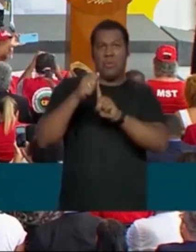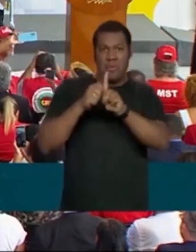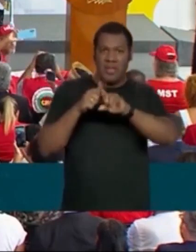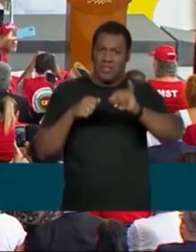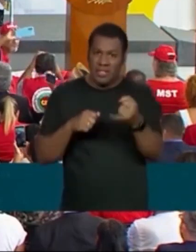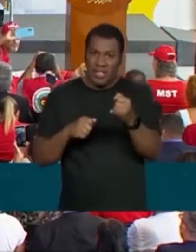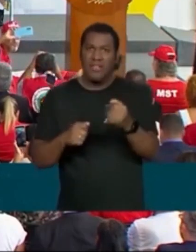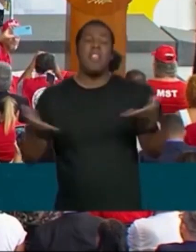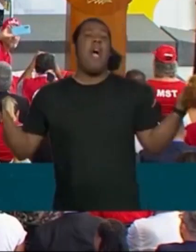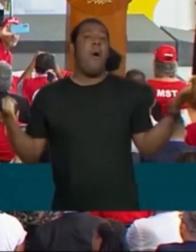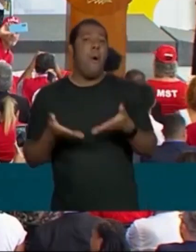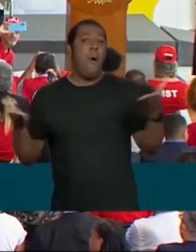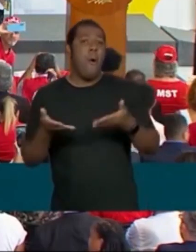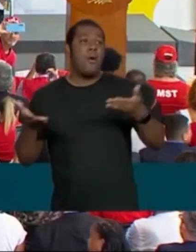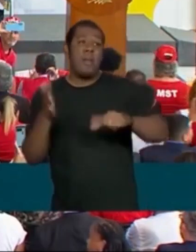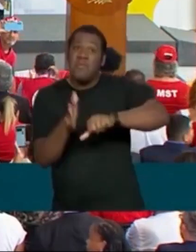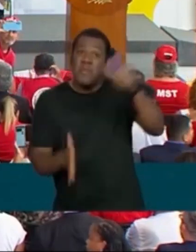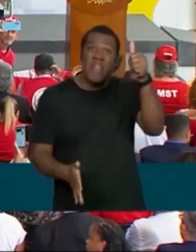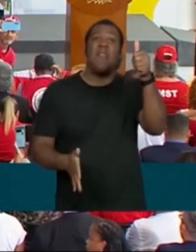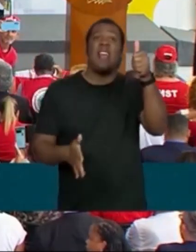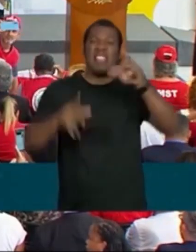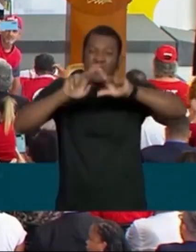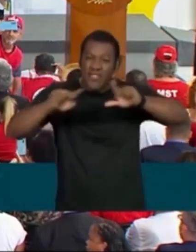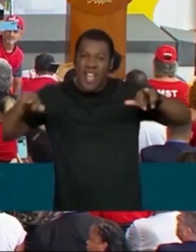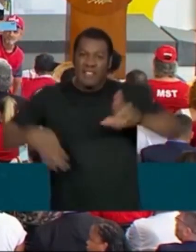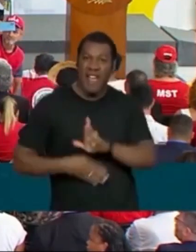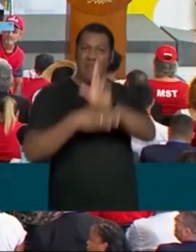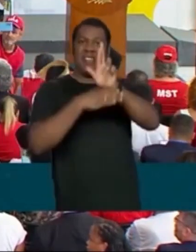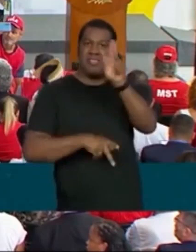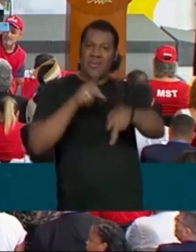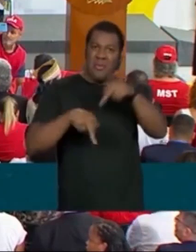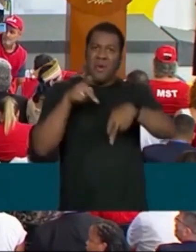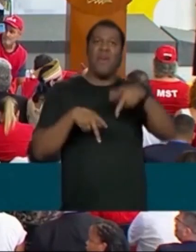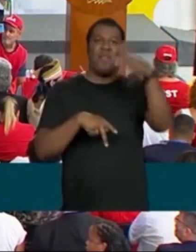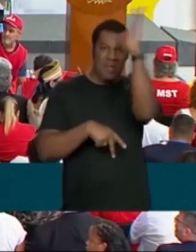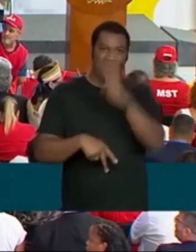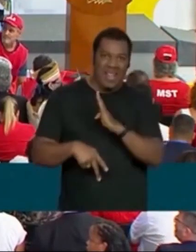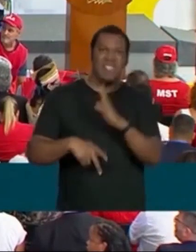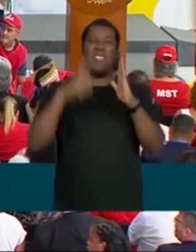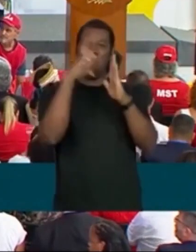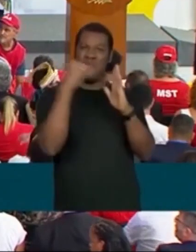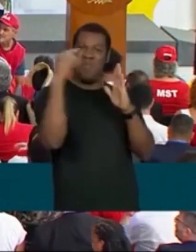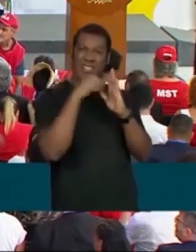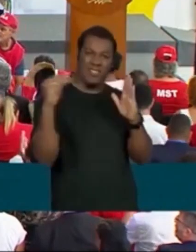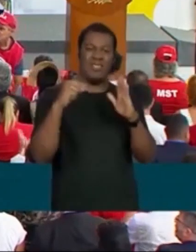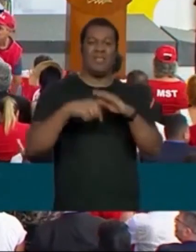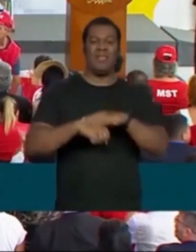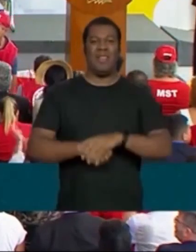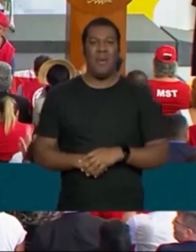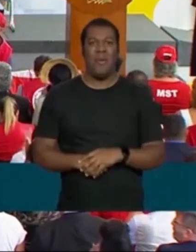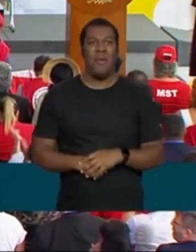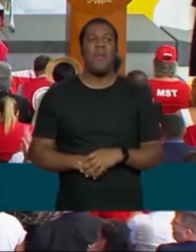primeira vez que a maior diversidade da representação do povo brasileiro adentra aqui no Palácio do Planalto, e isso deve